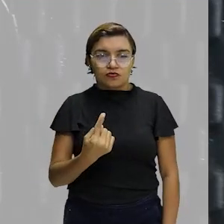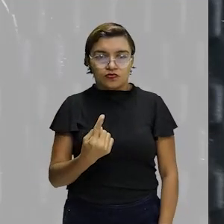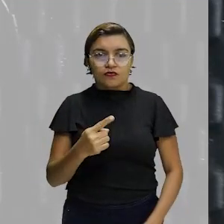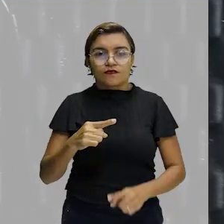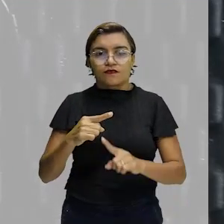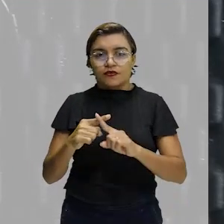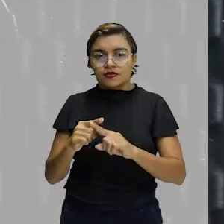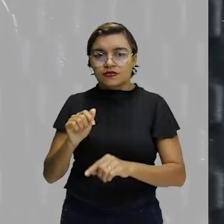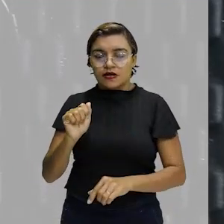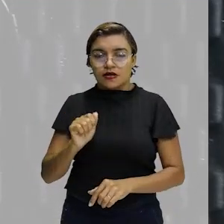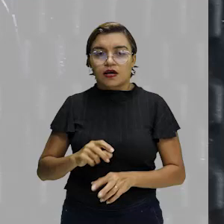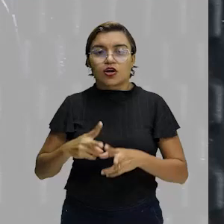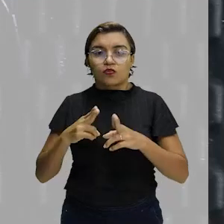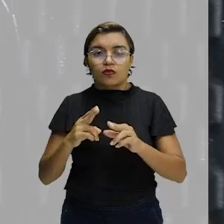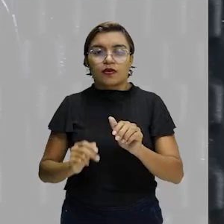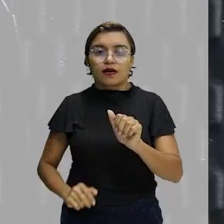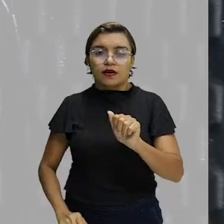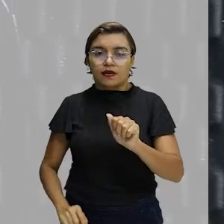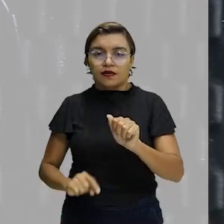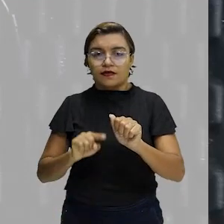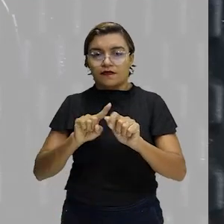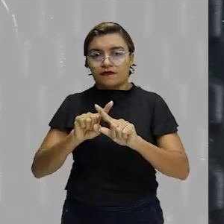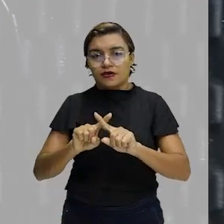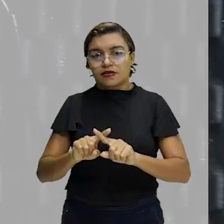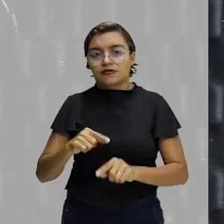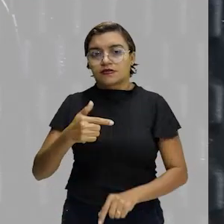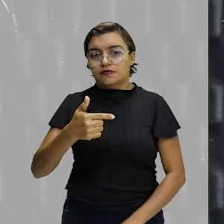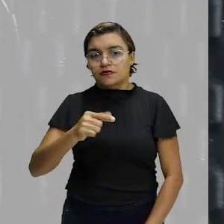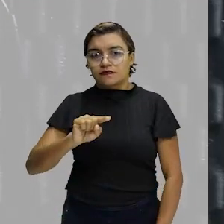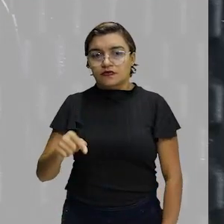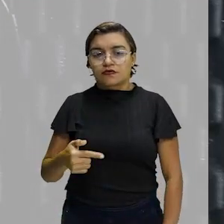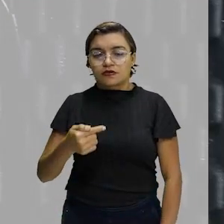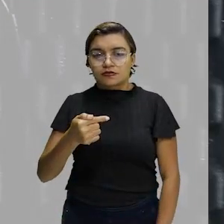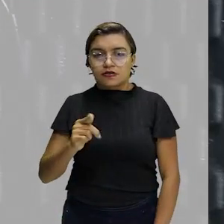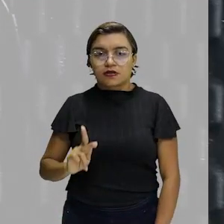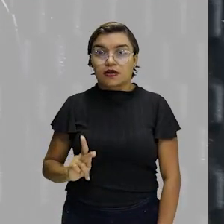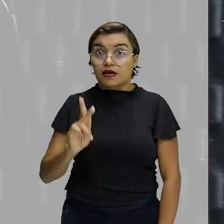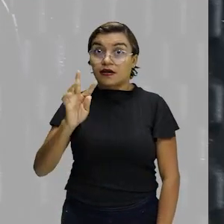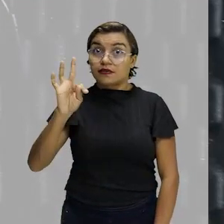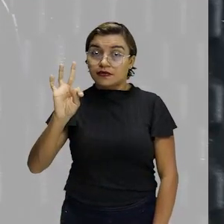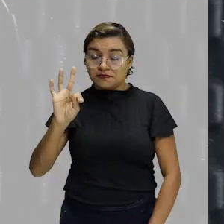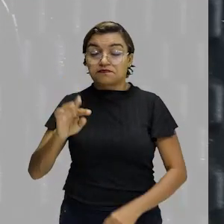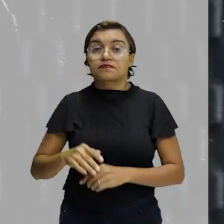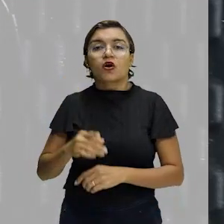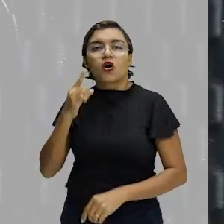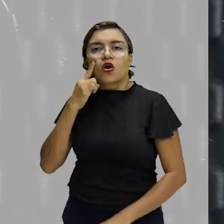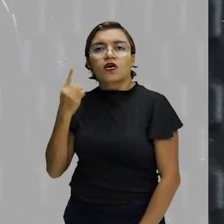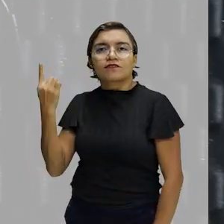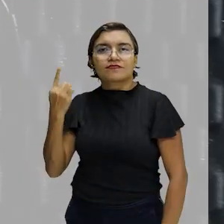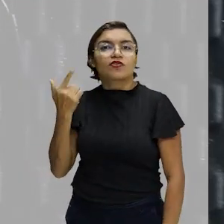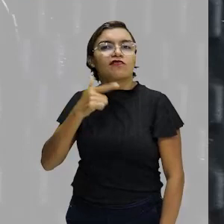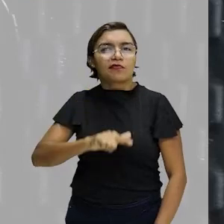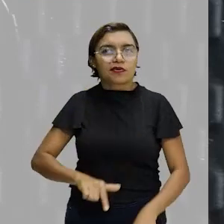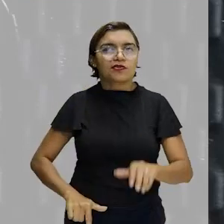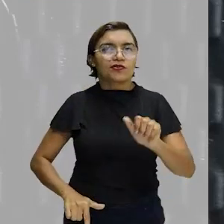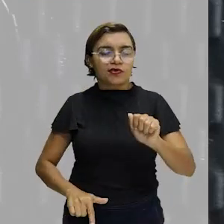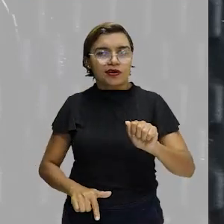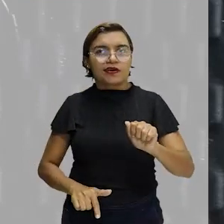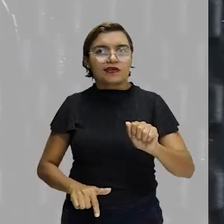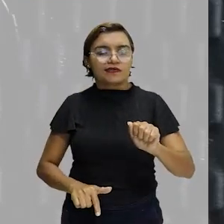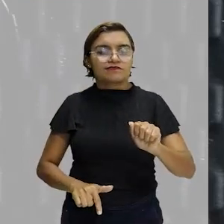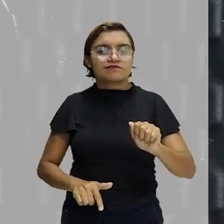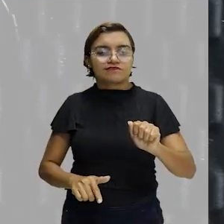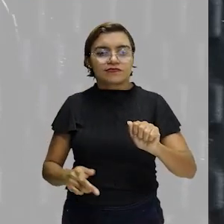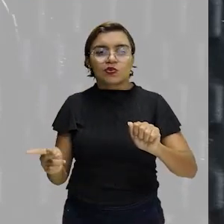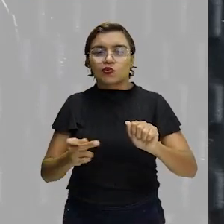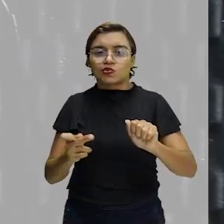igual a vezes 2,7 elevado a K vezes t. Perceba que, mais uma vez, ó, o A aparece em ambos os membros,